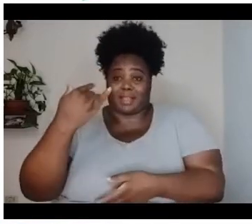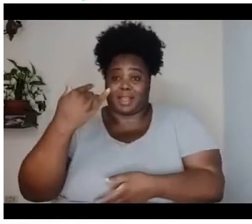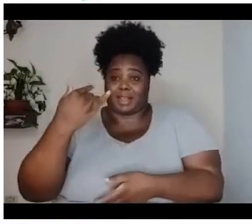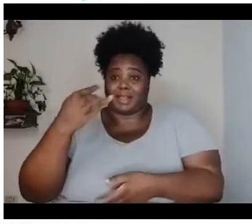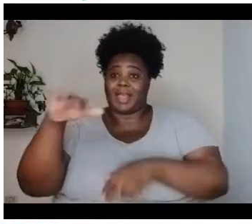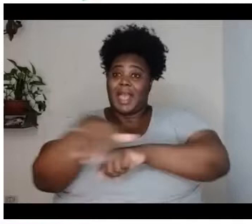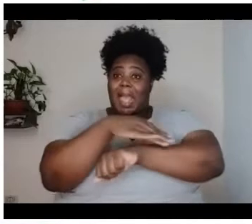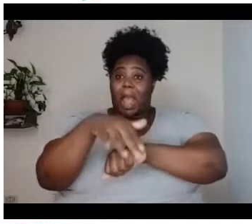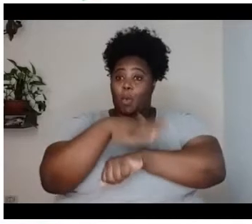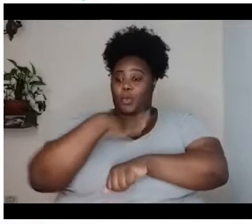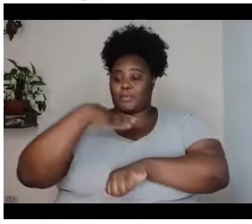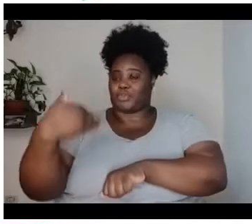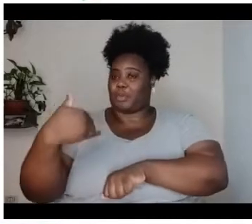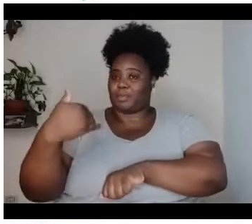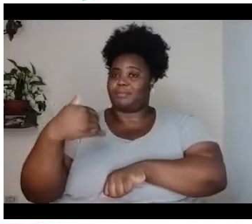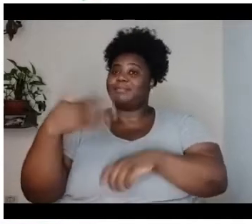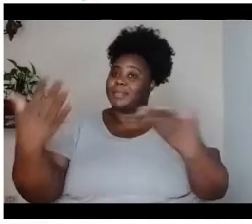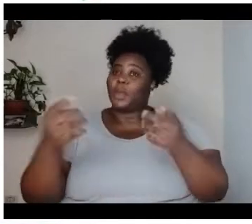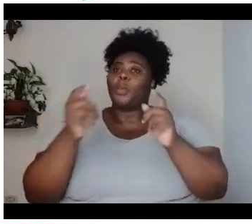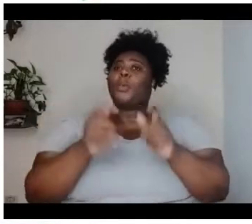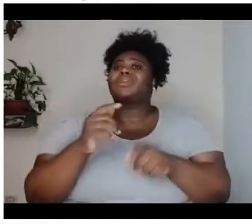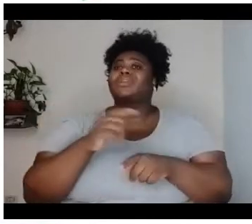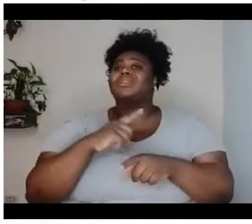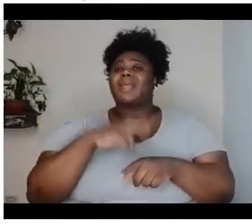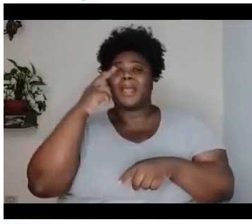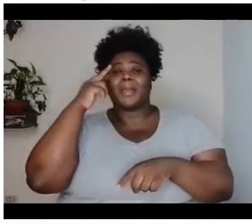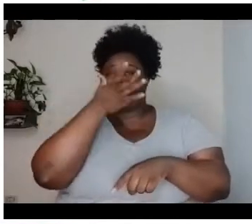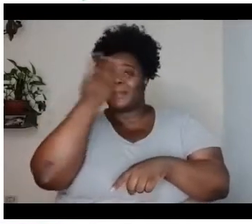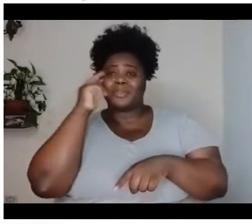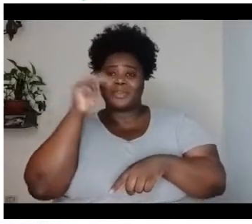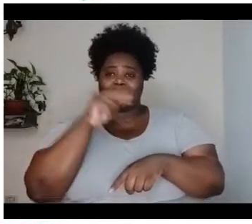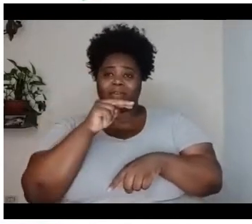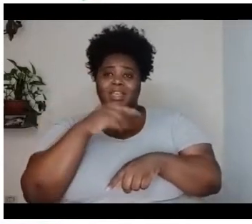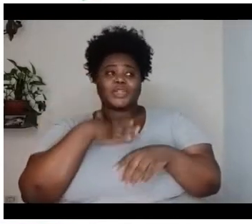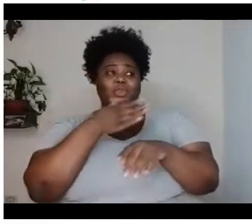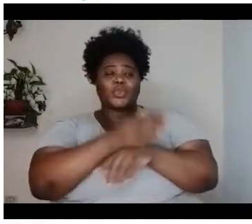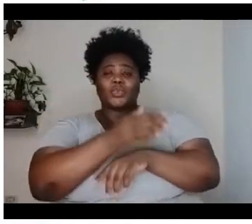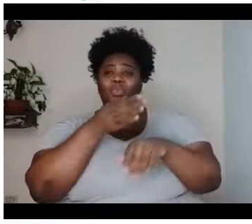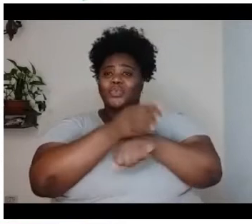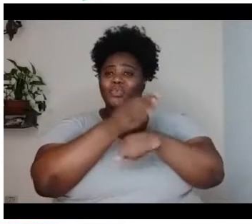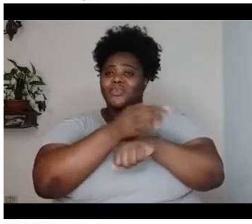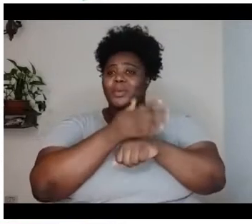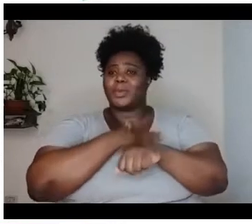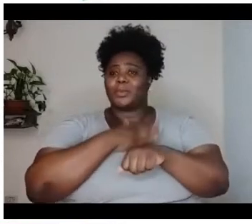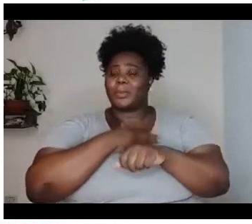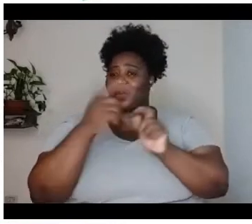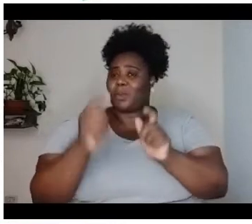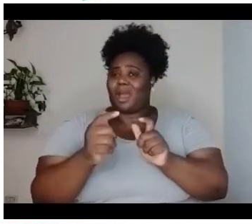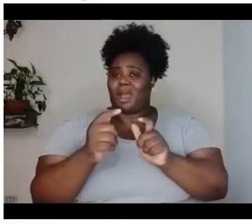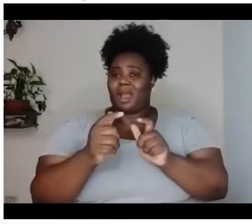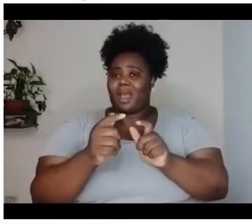me atrai. E é onde tem um espectador que não frequenta o meu meio cultural, né? Que não frequenta o